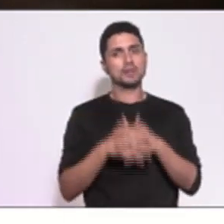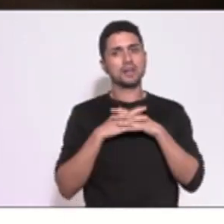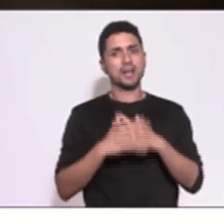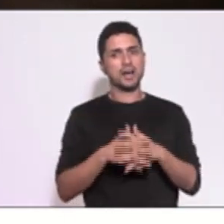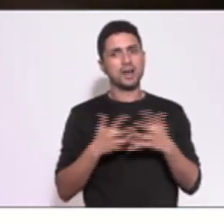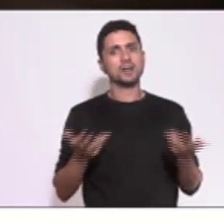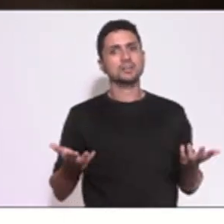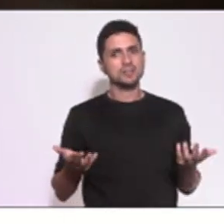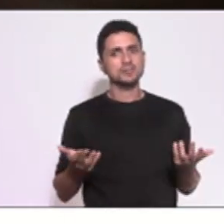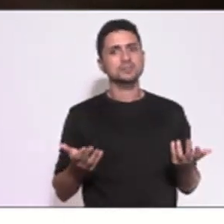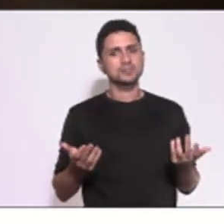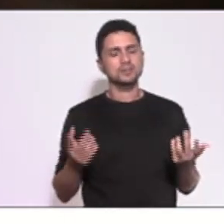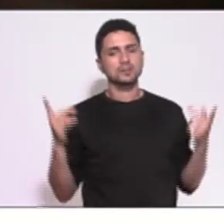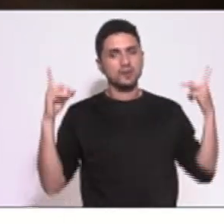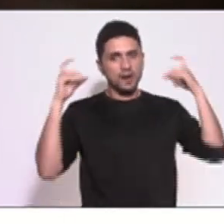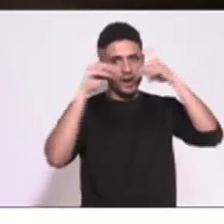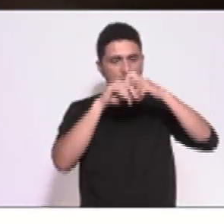faixa.